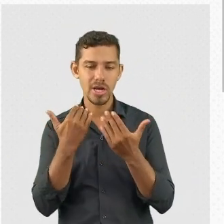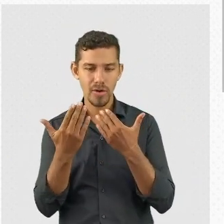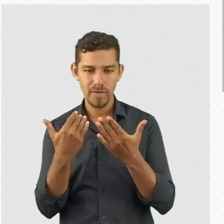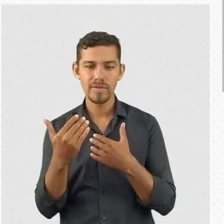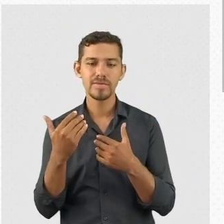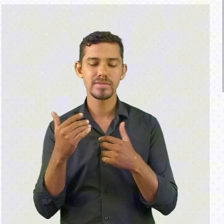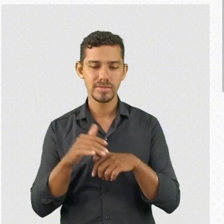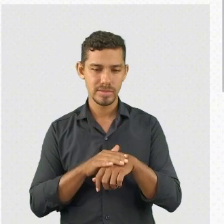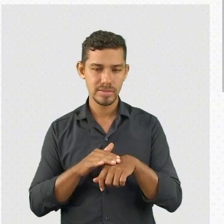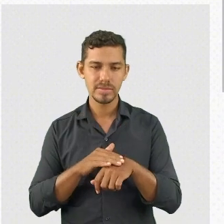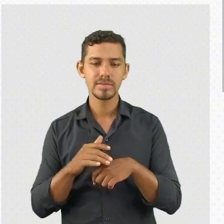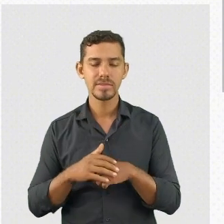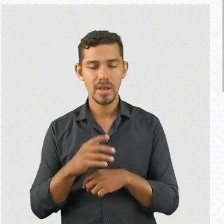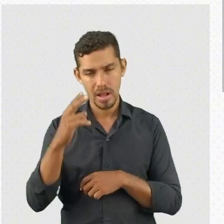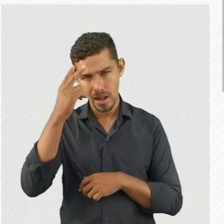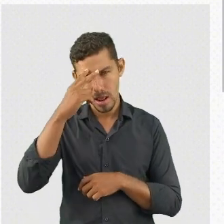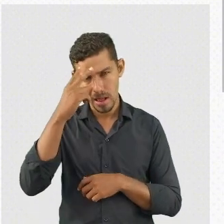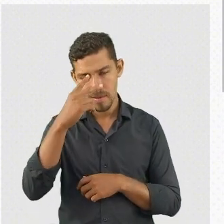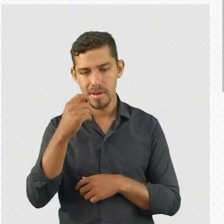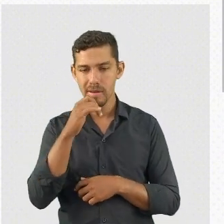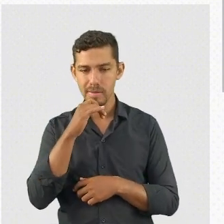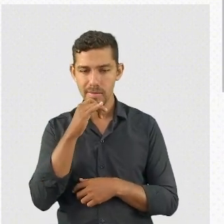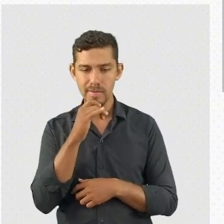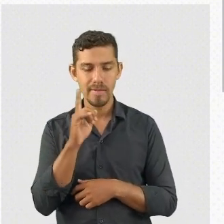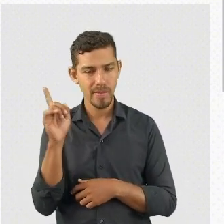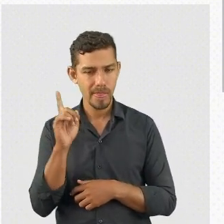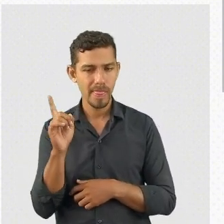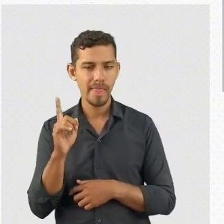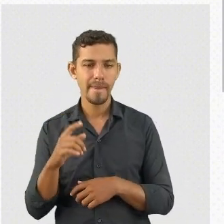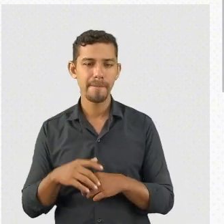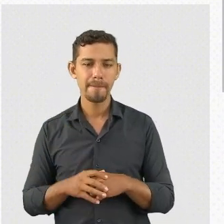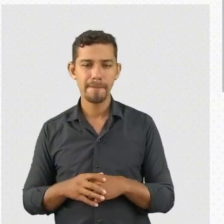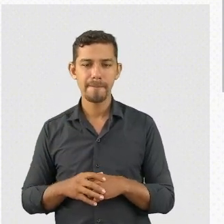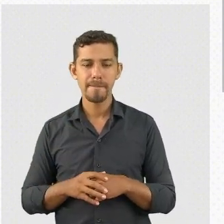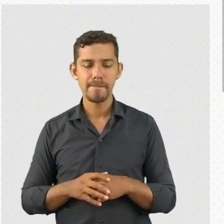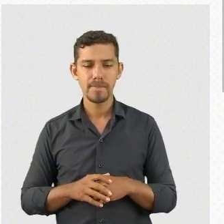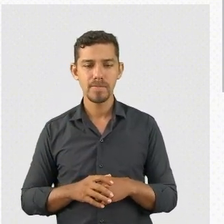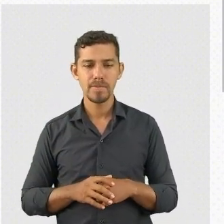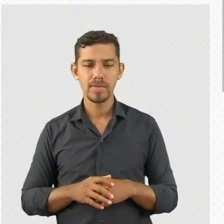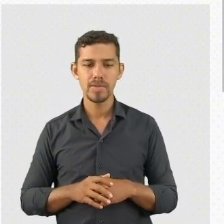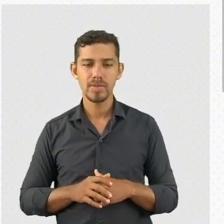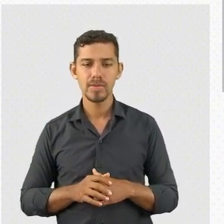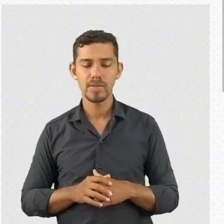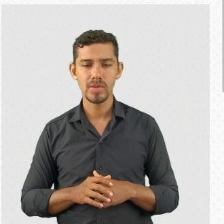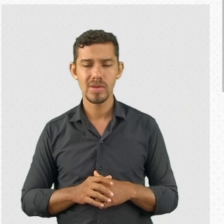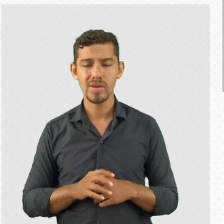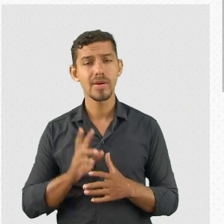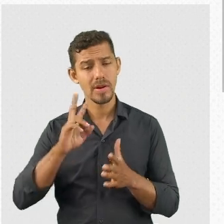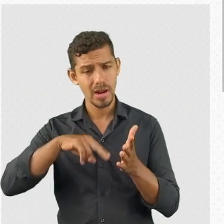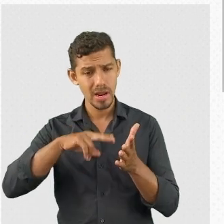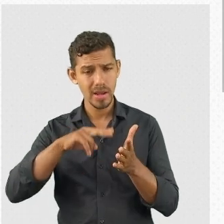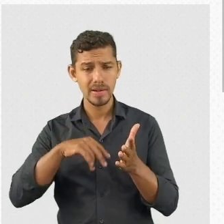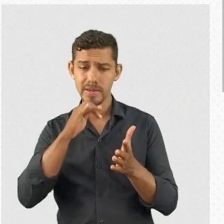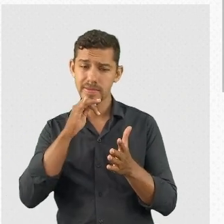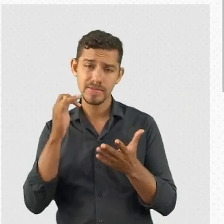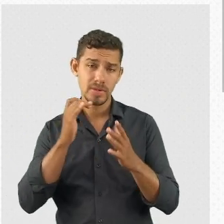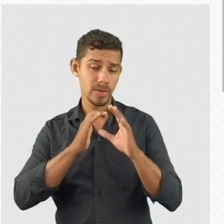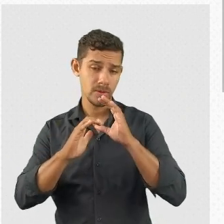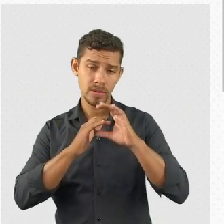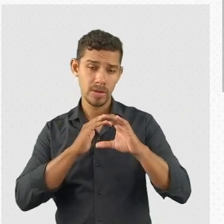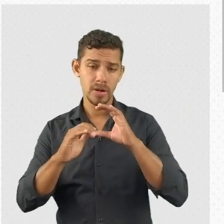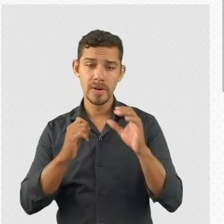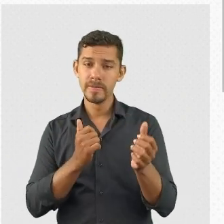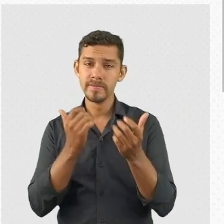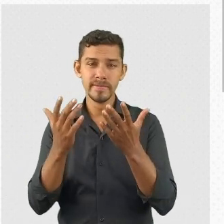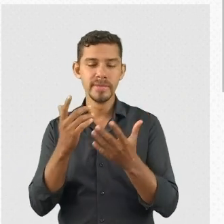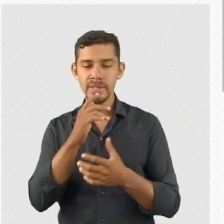bom? Então, lembrem disso para quando você vê, ou quando você lê, ou mesmo nos processos de comunicação,